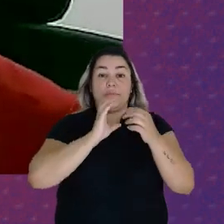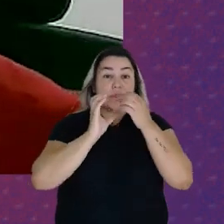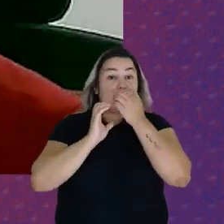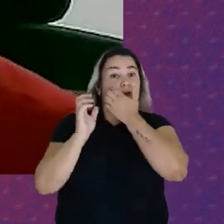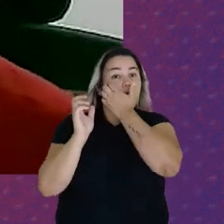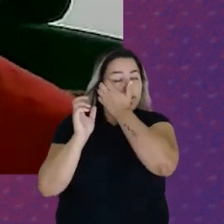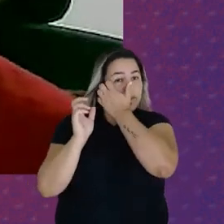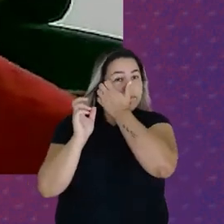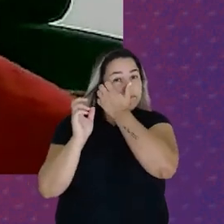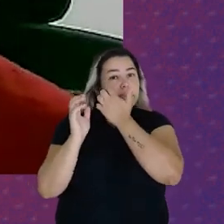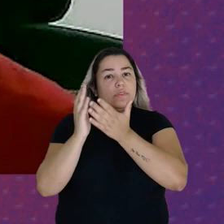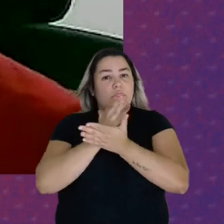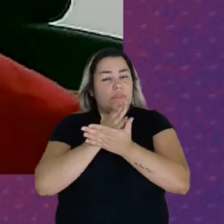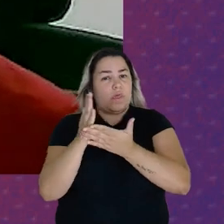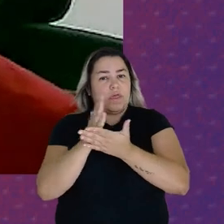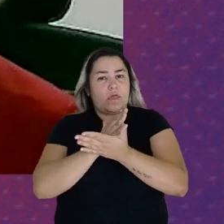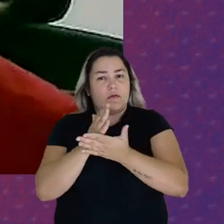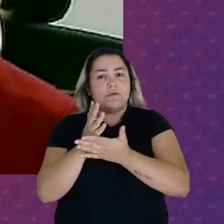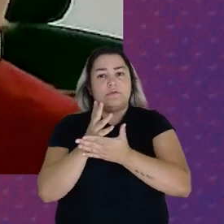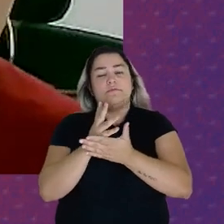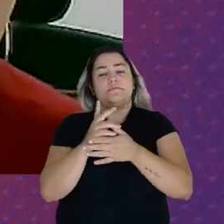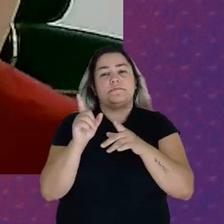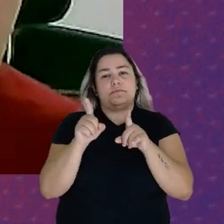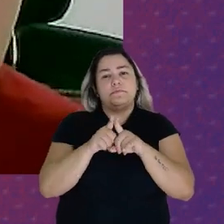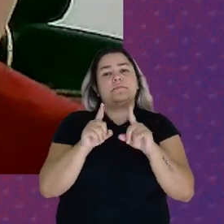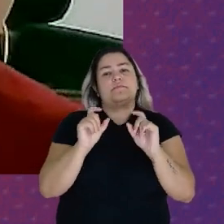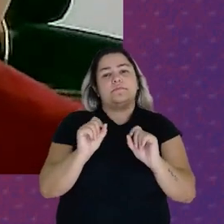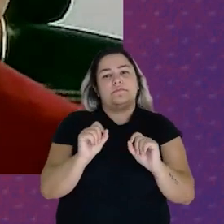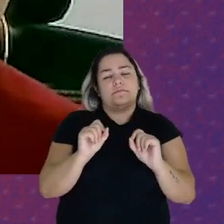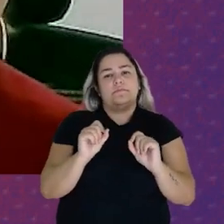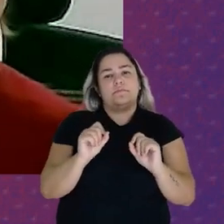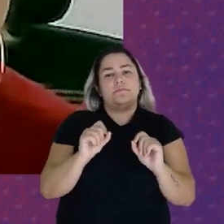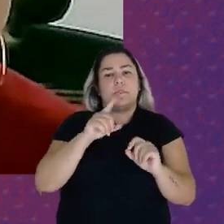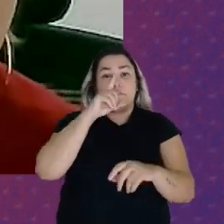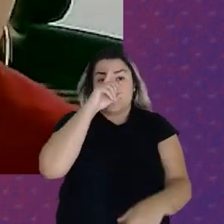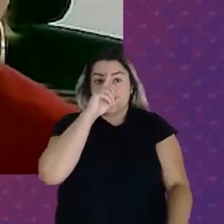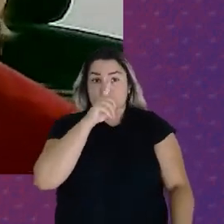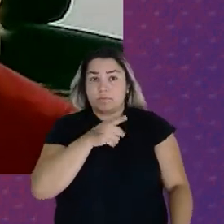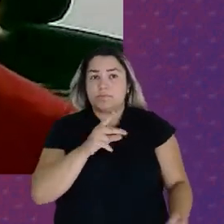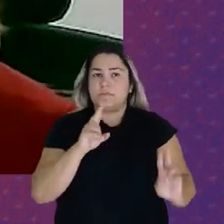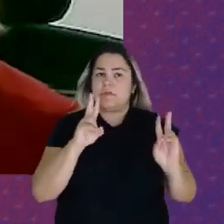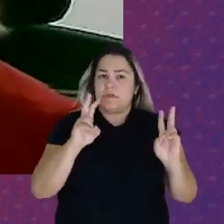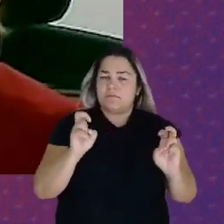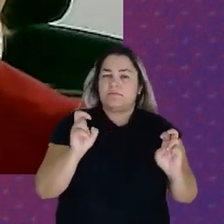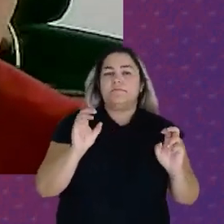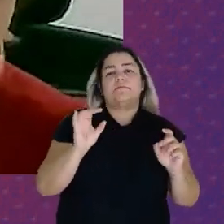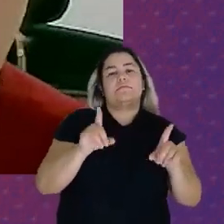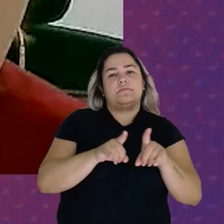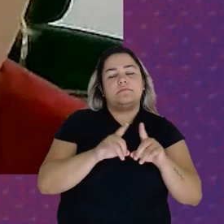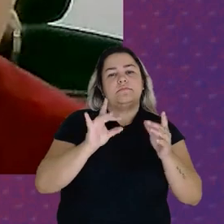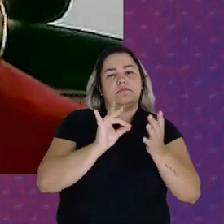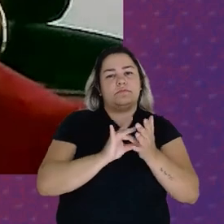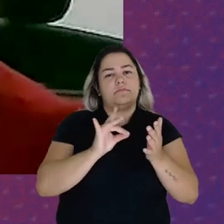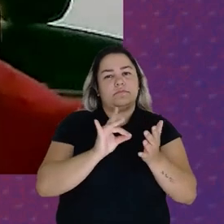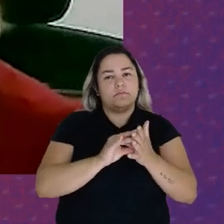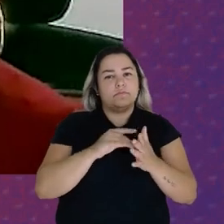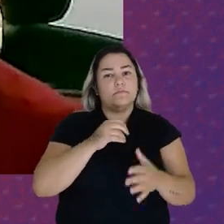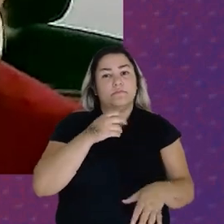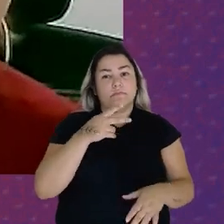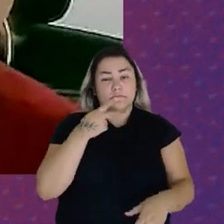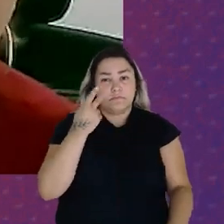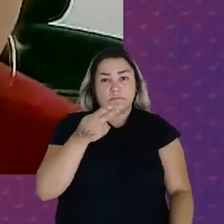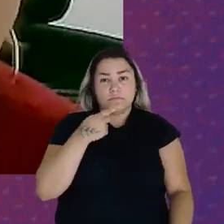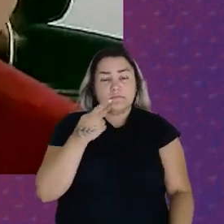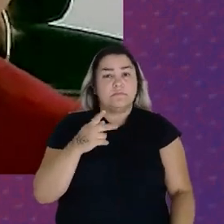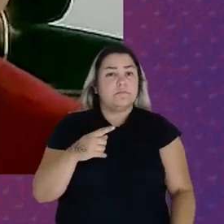resultado da sessão que cassou meu mandato, ela fez uma notícia crime, apresentou